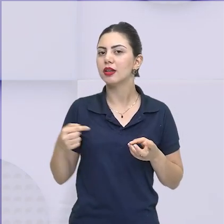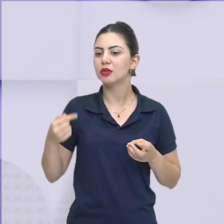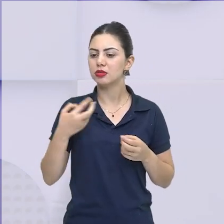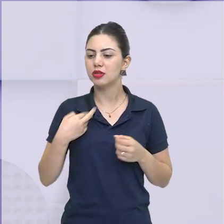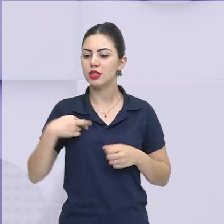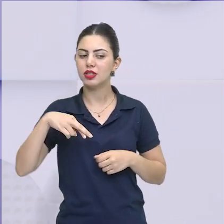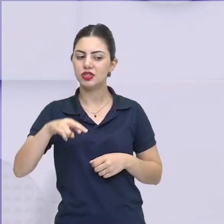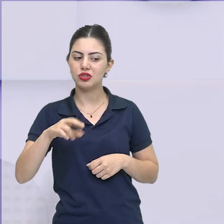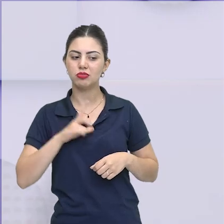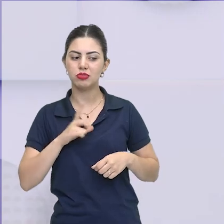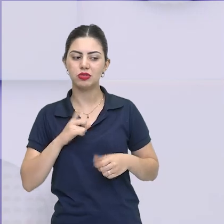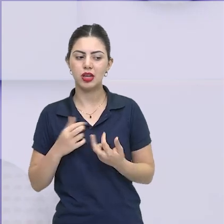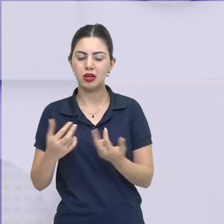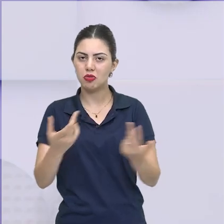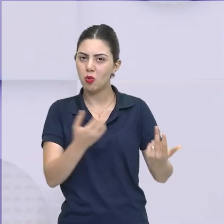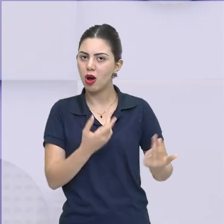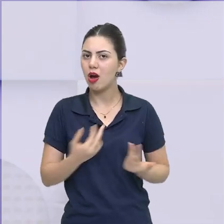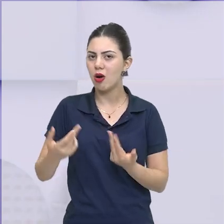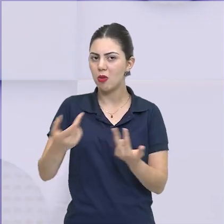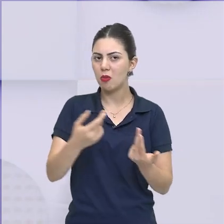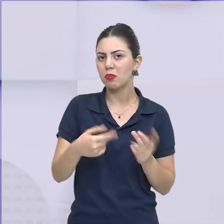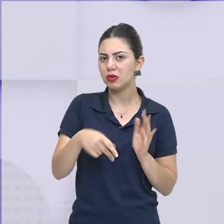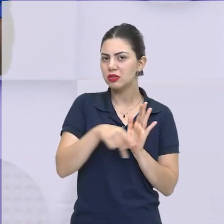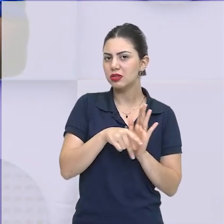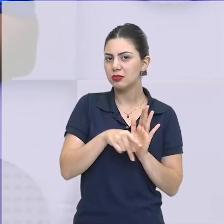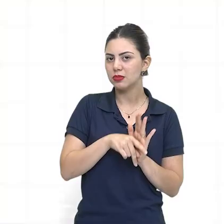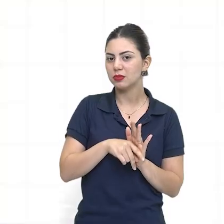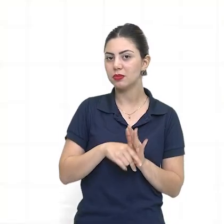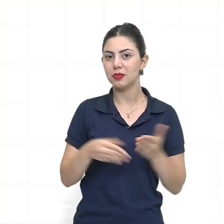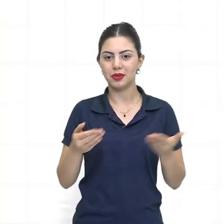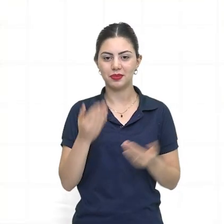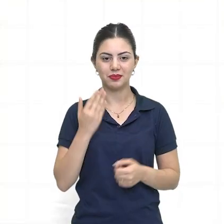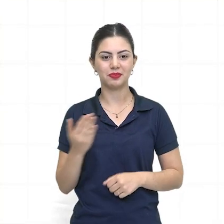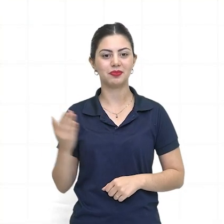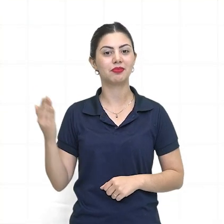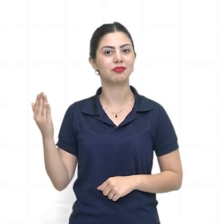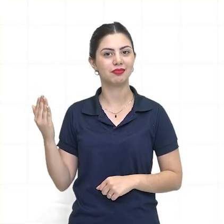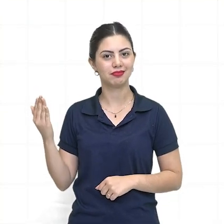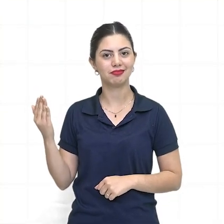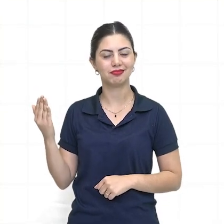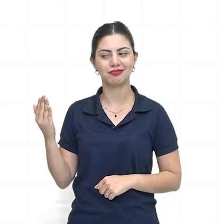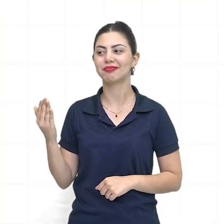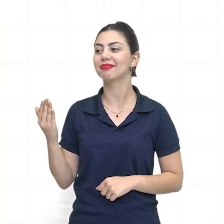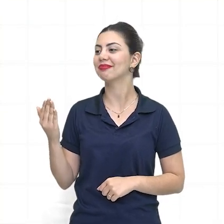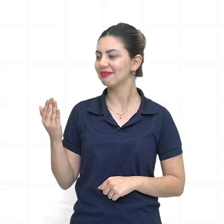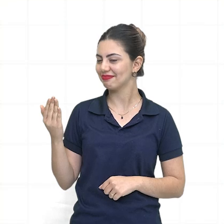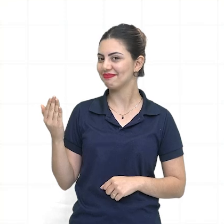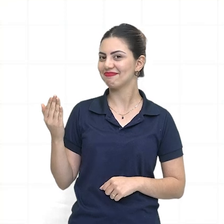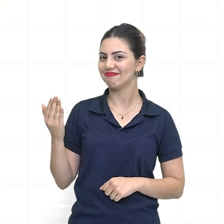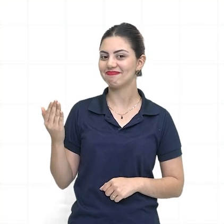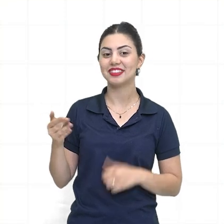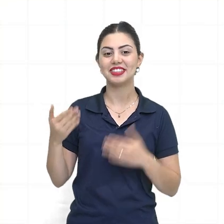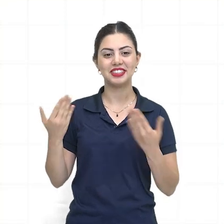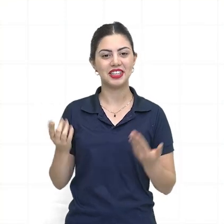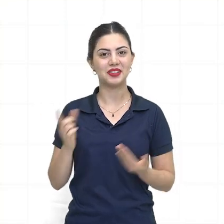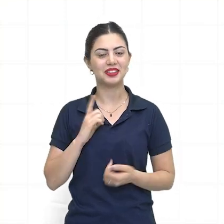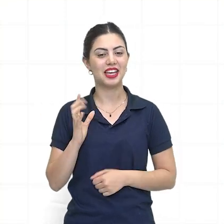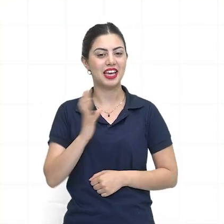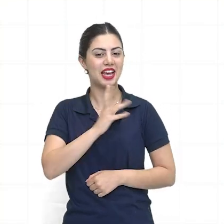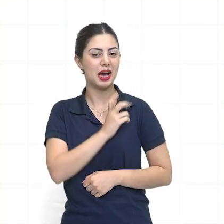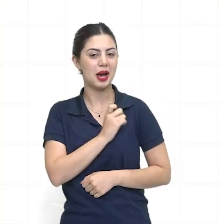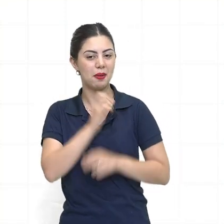entre essas religiões, né? Vamos lá, então? Por exemplo, temos aí amor e respeito